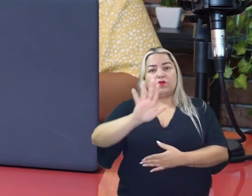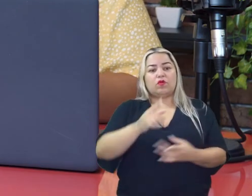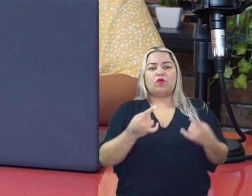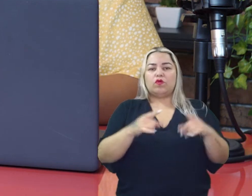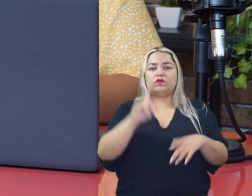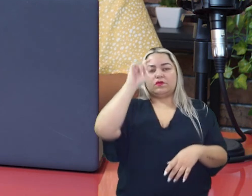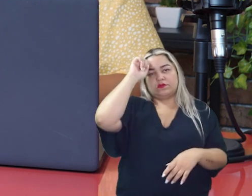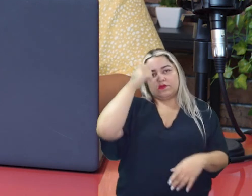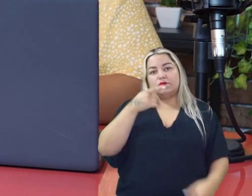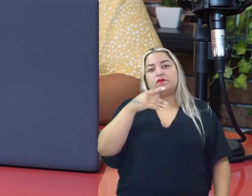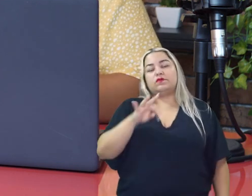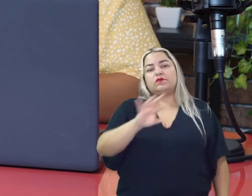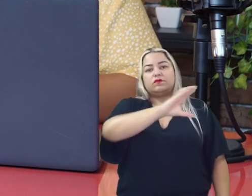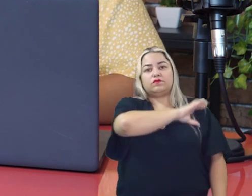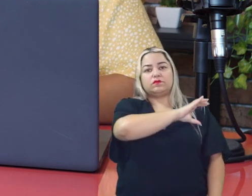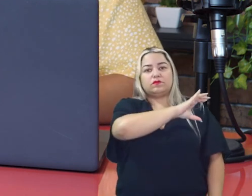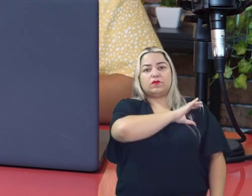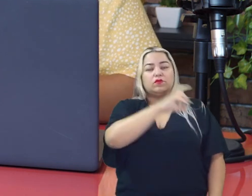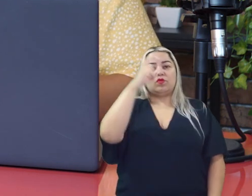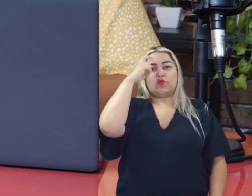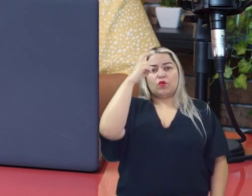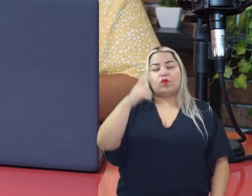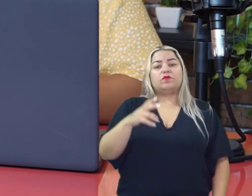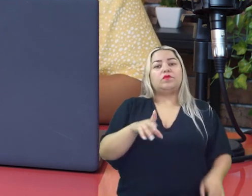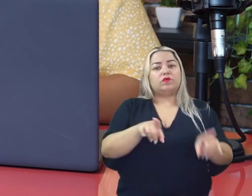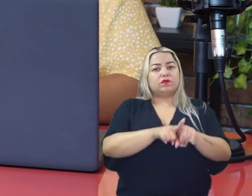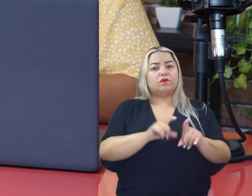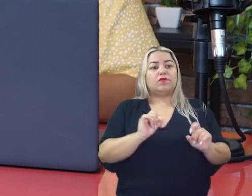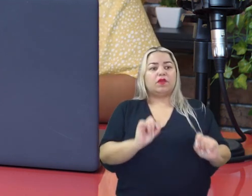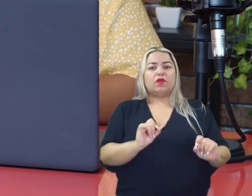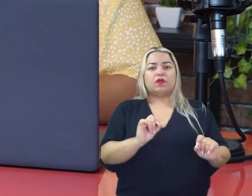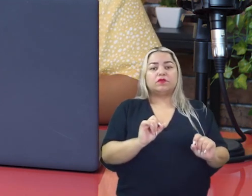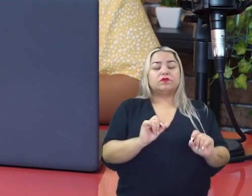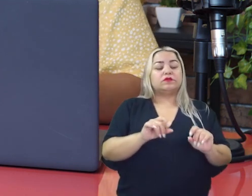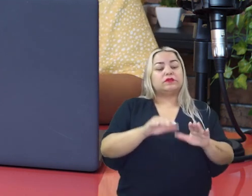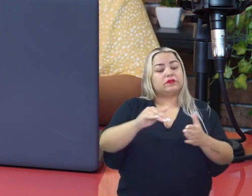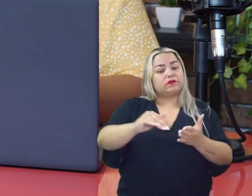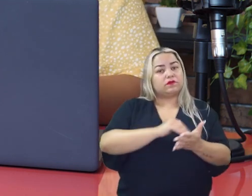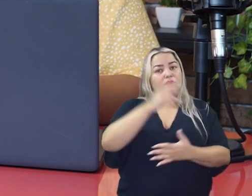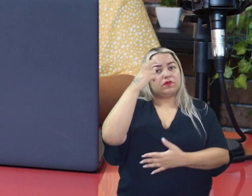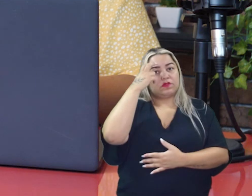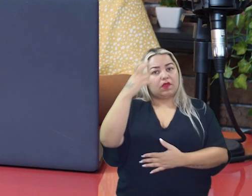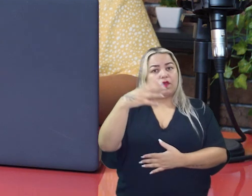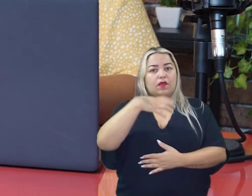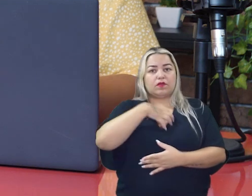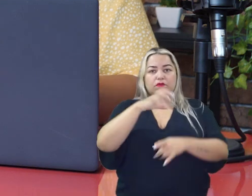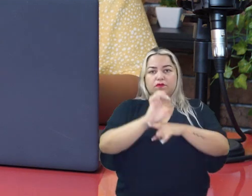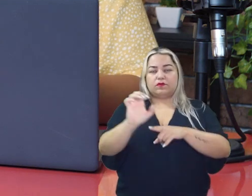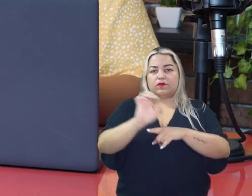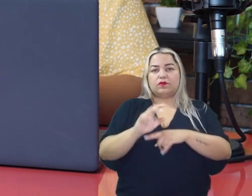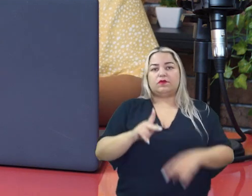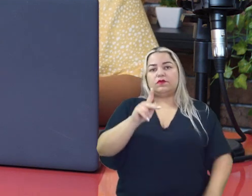de Combate ao Racismo do PT e coordenadora de Culturas Populares e Identitárias da Secretaria de Cultura da